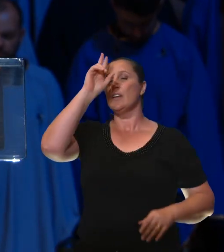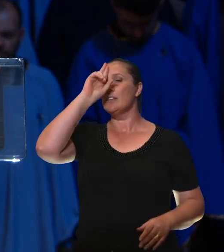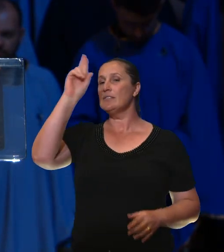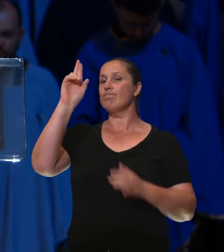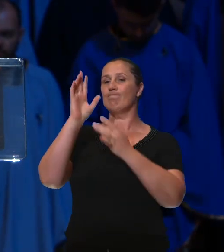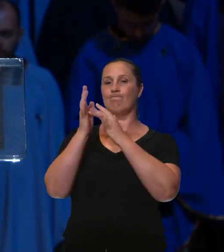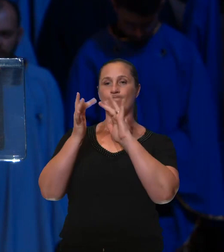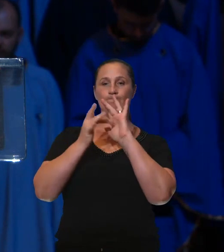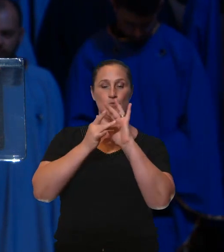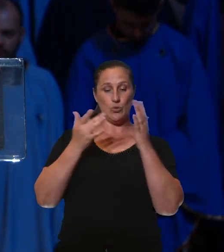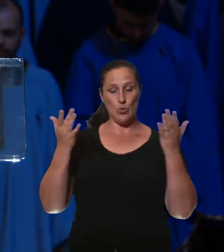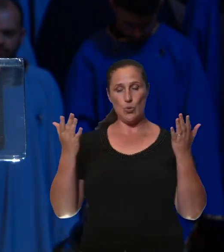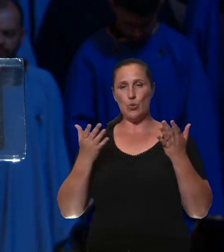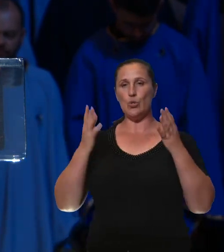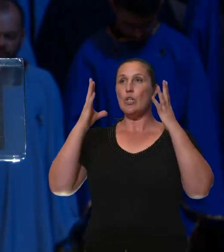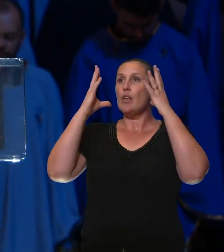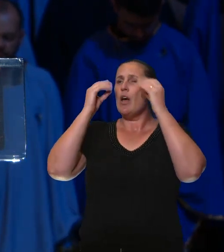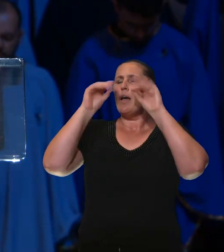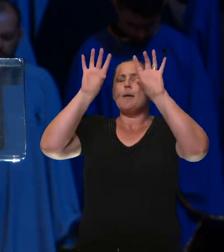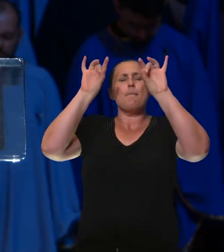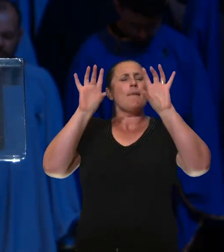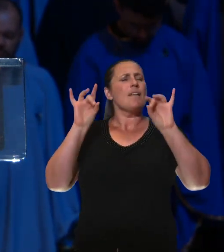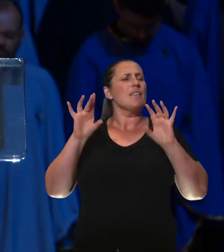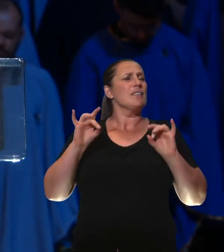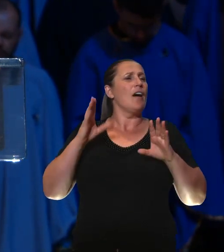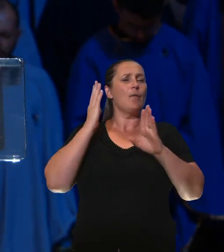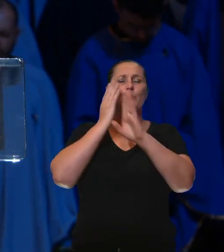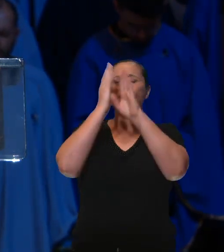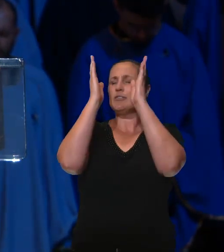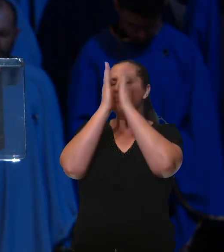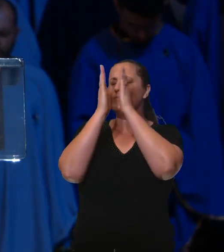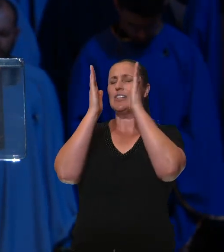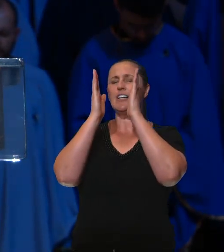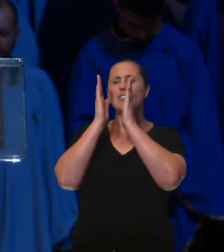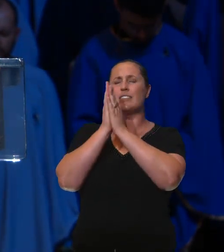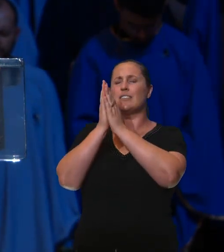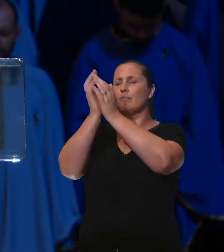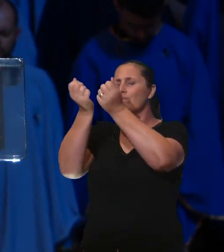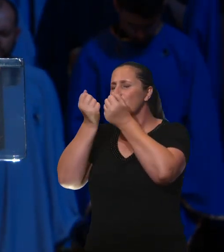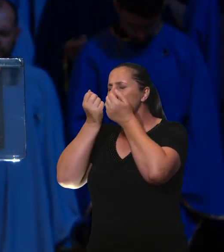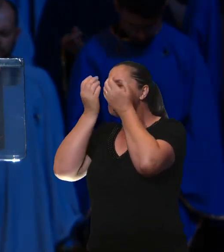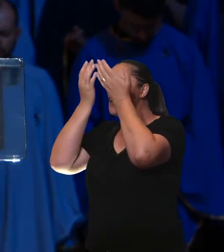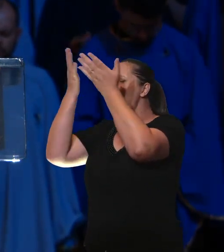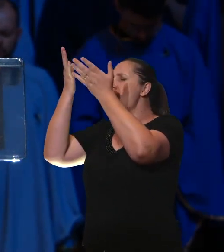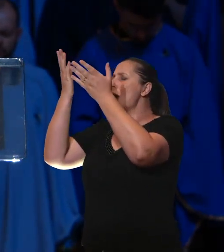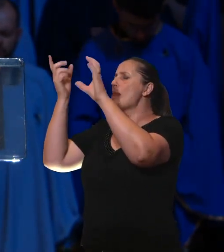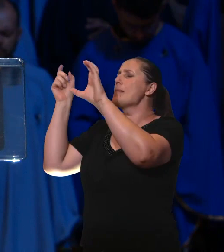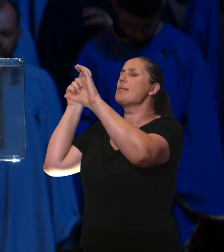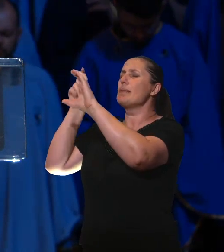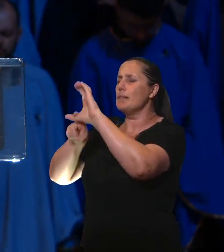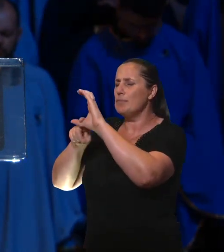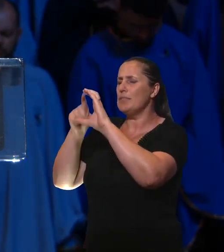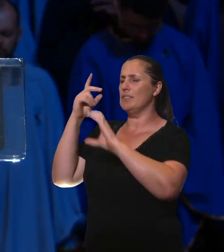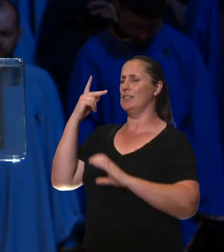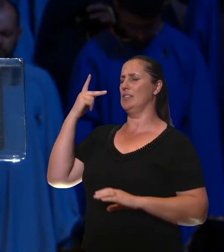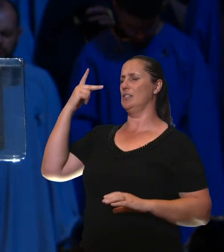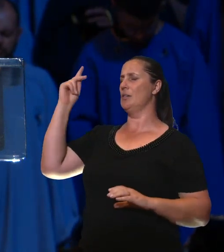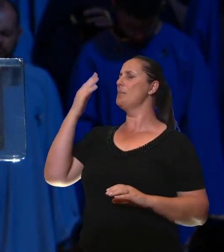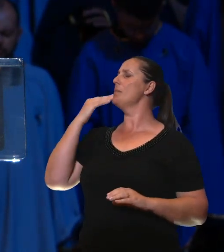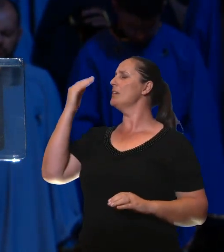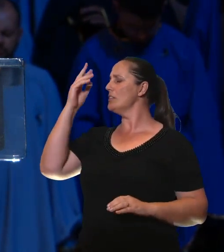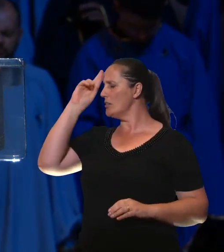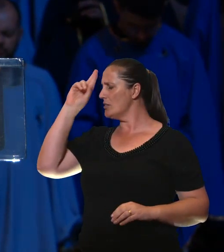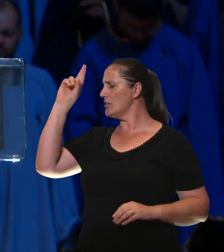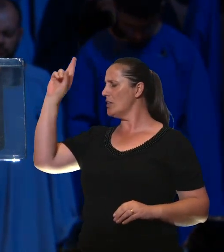tão especial, eu quero, através da oração, declarar a minha total dependência do Senhor. Quero pedir ao